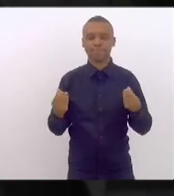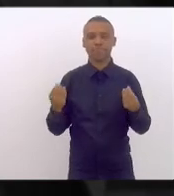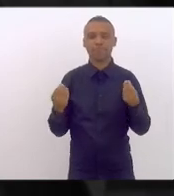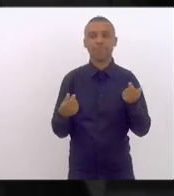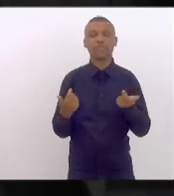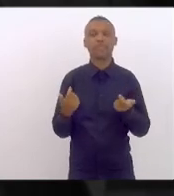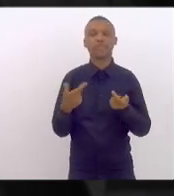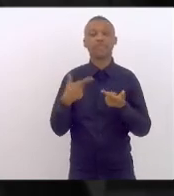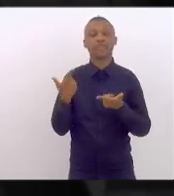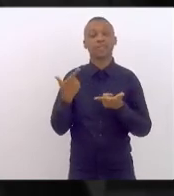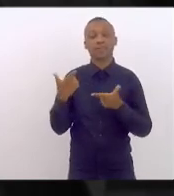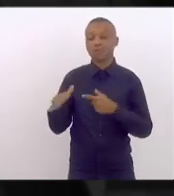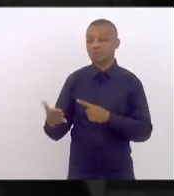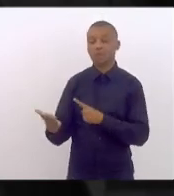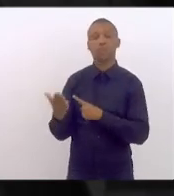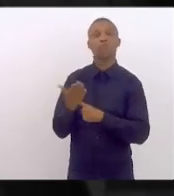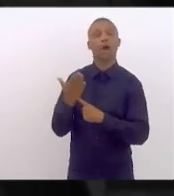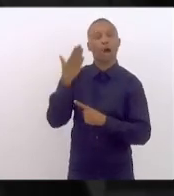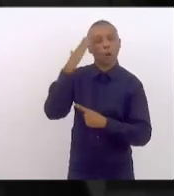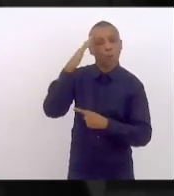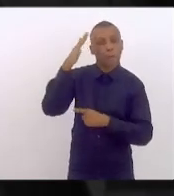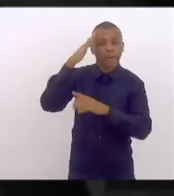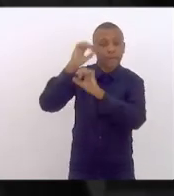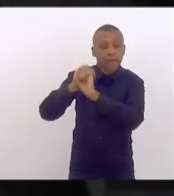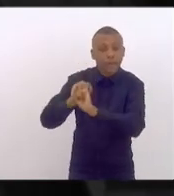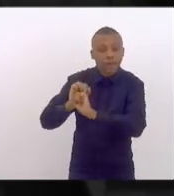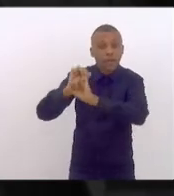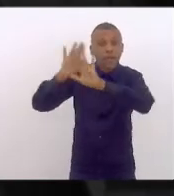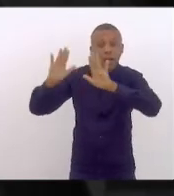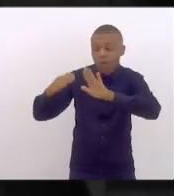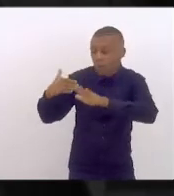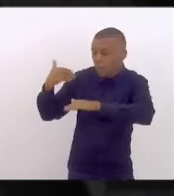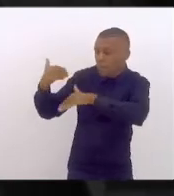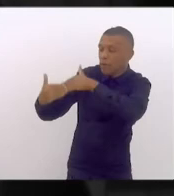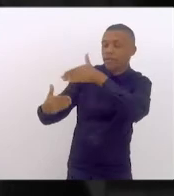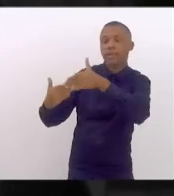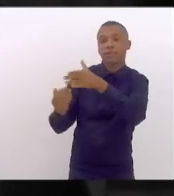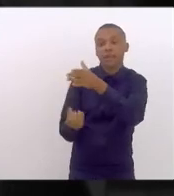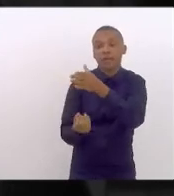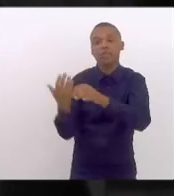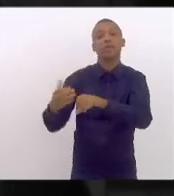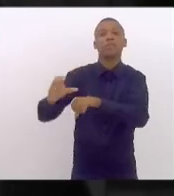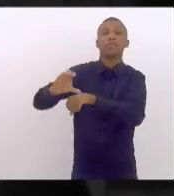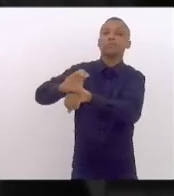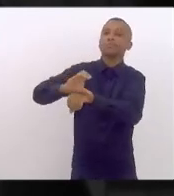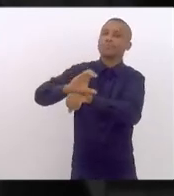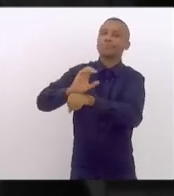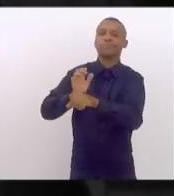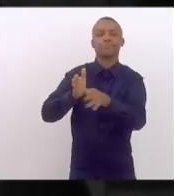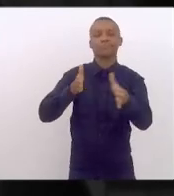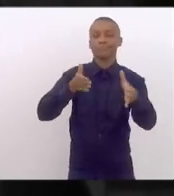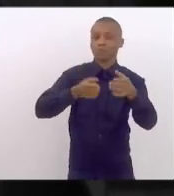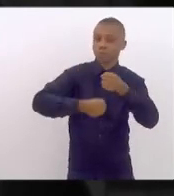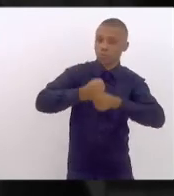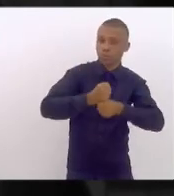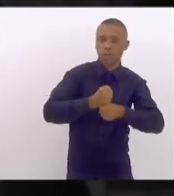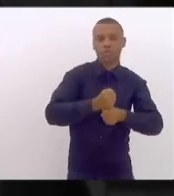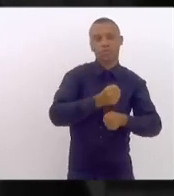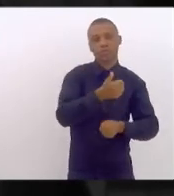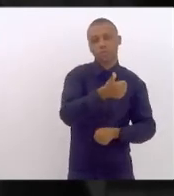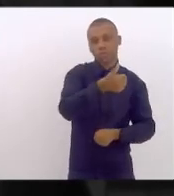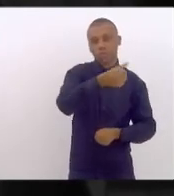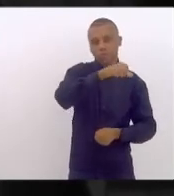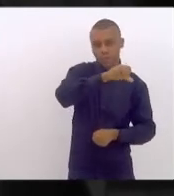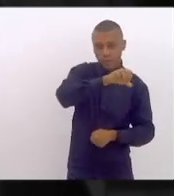contextualizou o processo constituinte de 87/88 a Constituição de